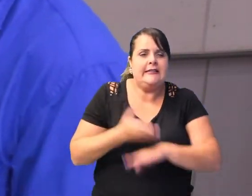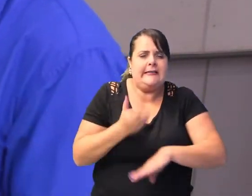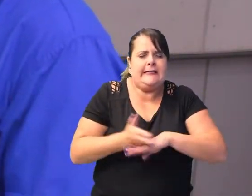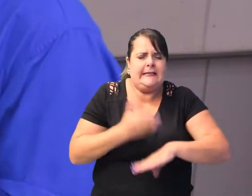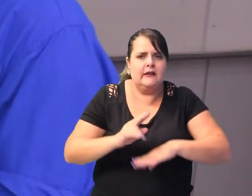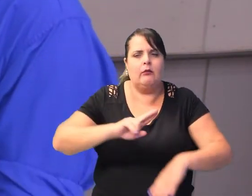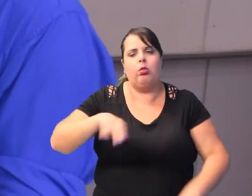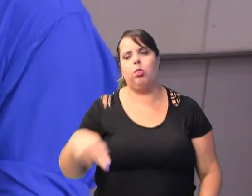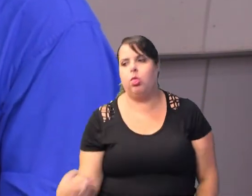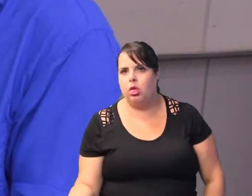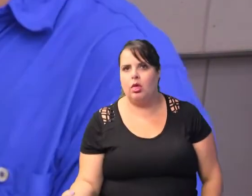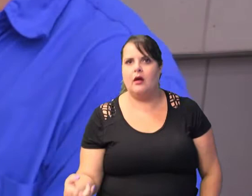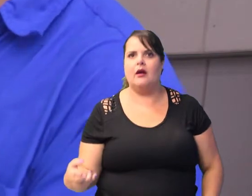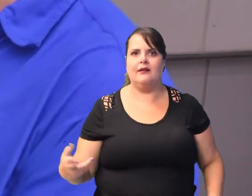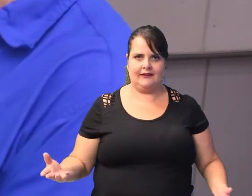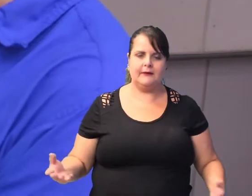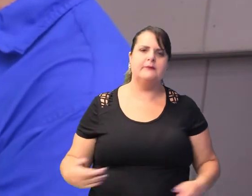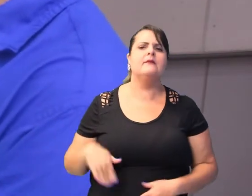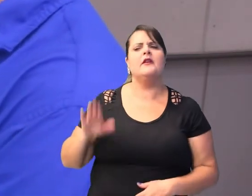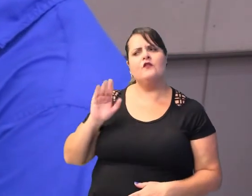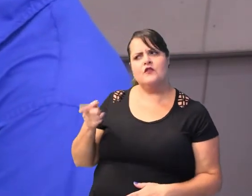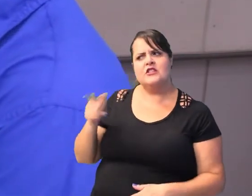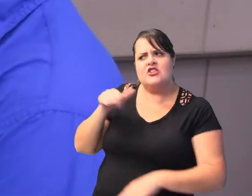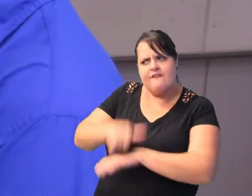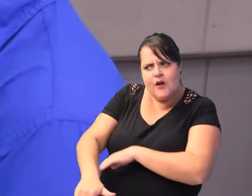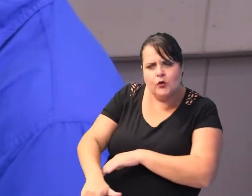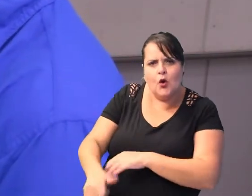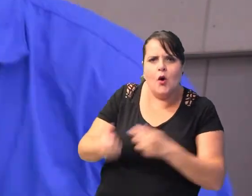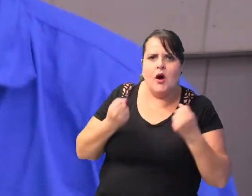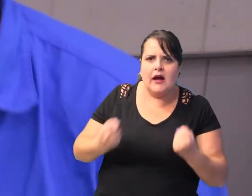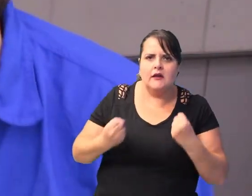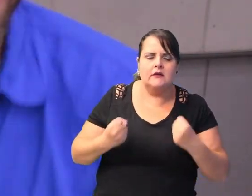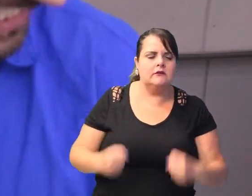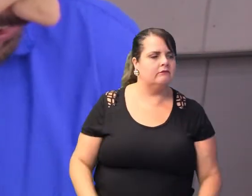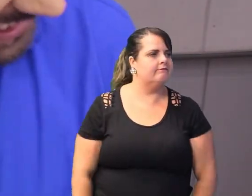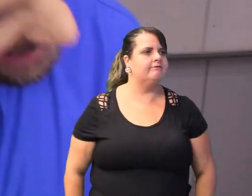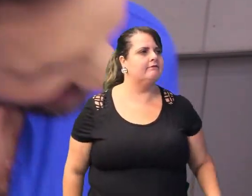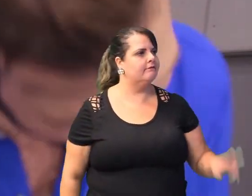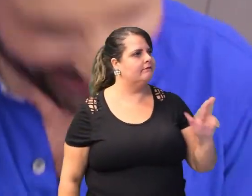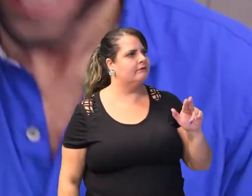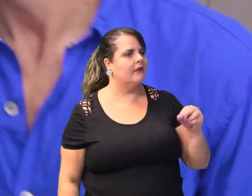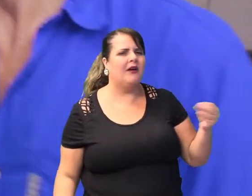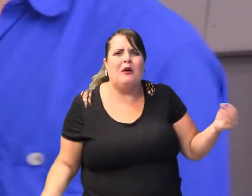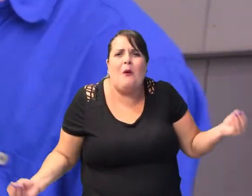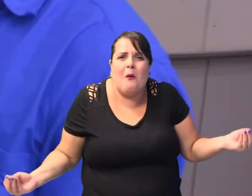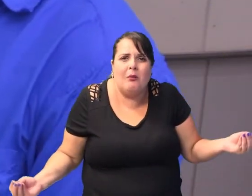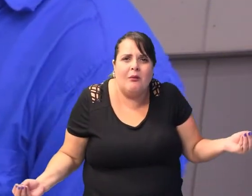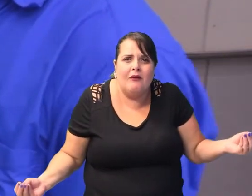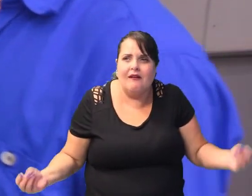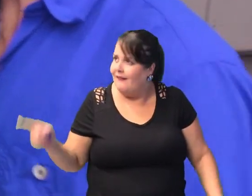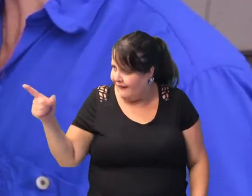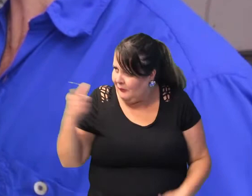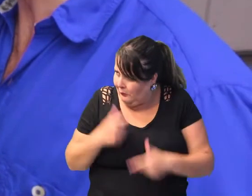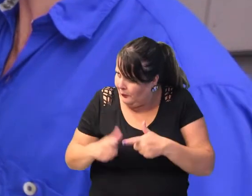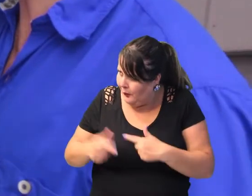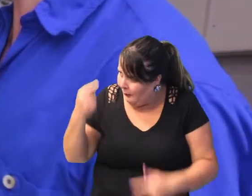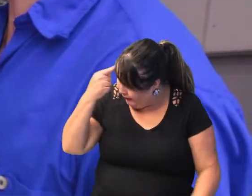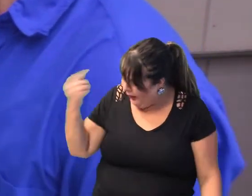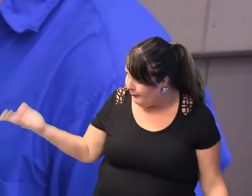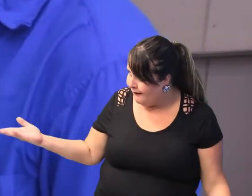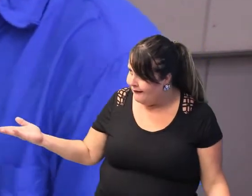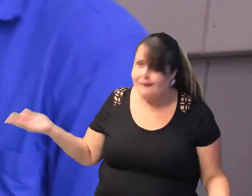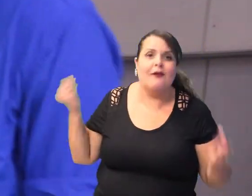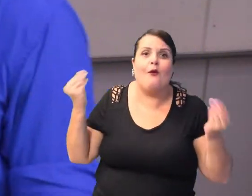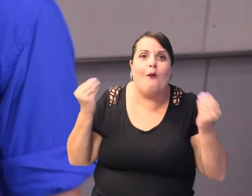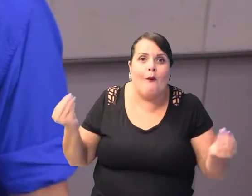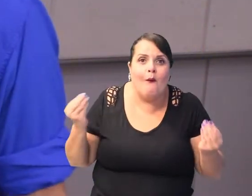deus não coloque no pós e já matou treinar para ficar em casa vendo o filme eu nunca fiz isso acredita gente gente você tem problema só